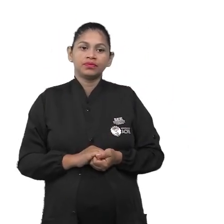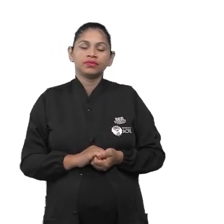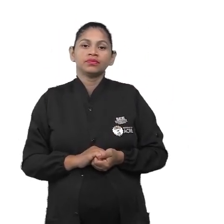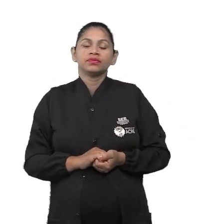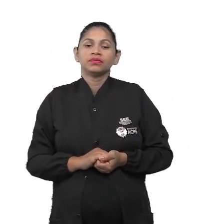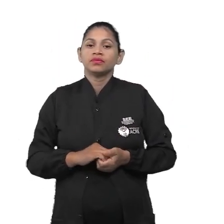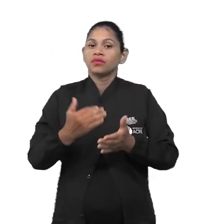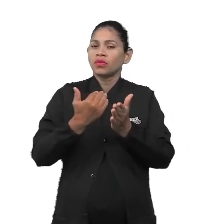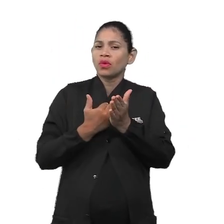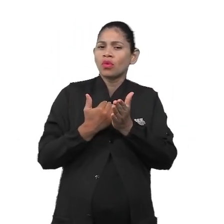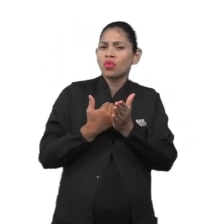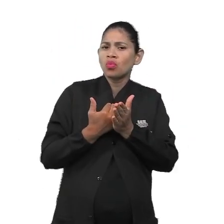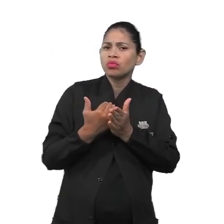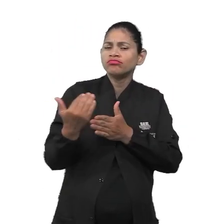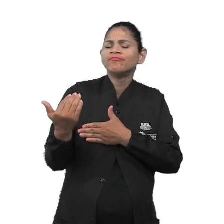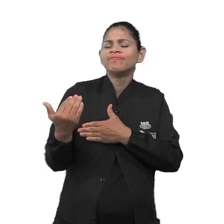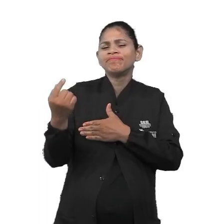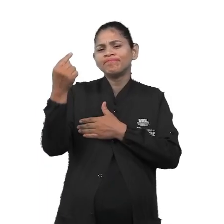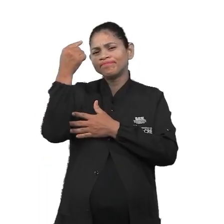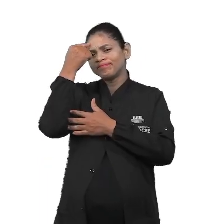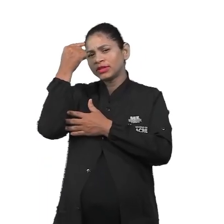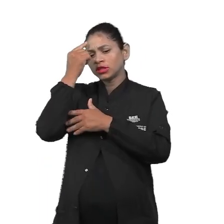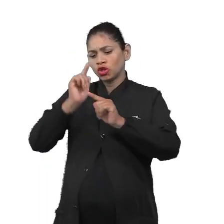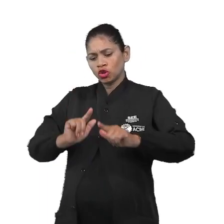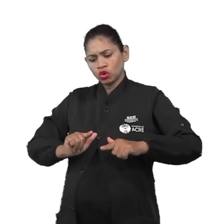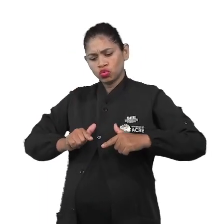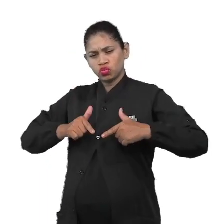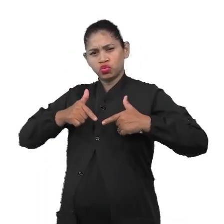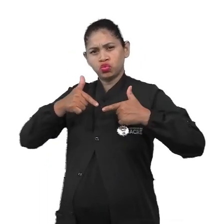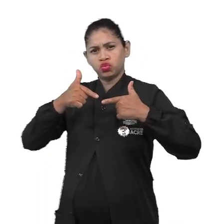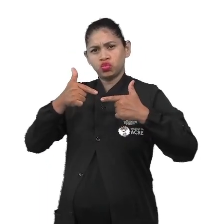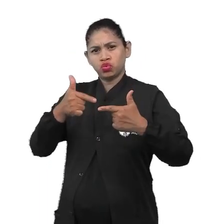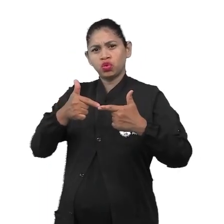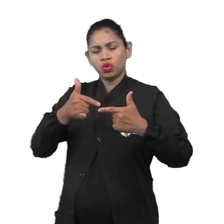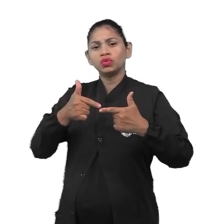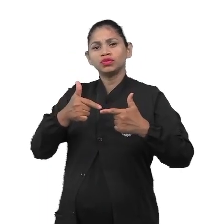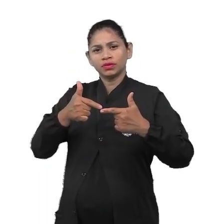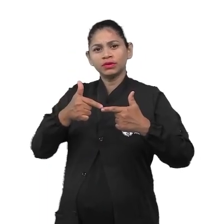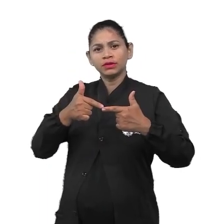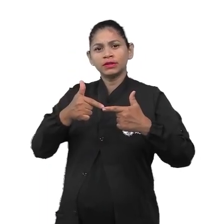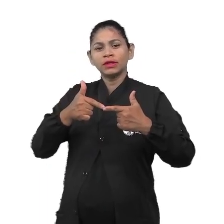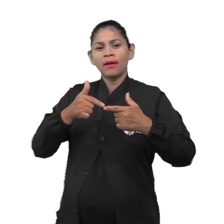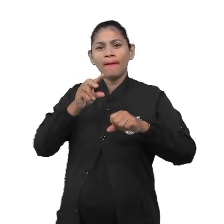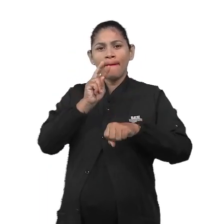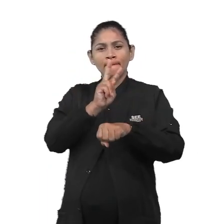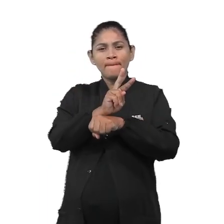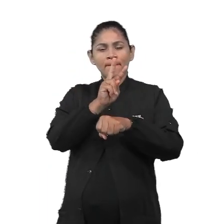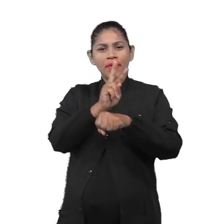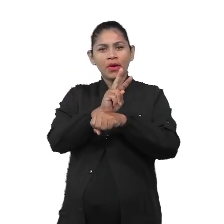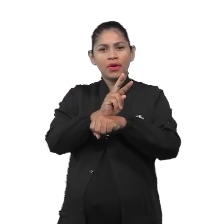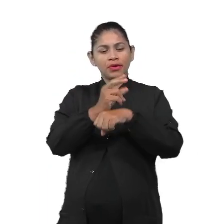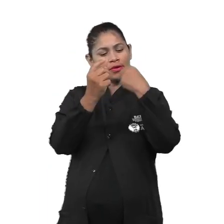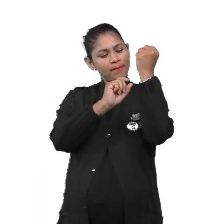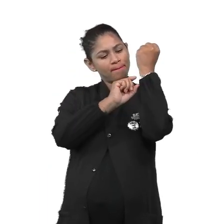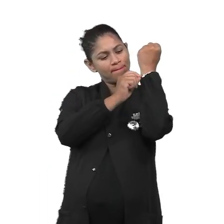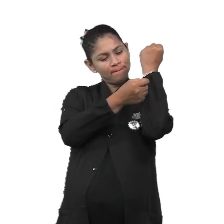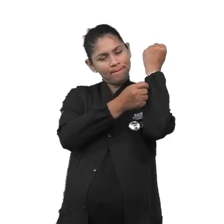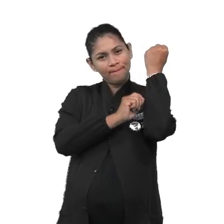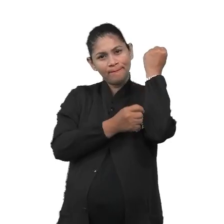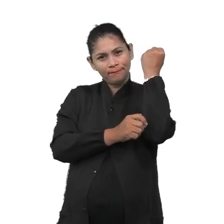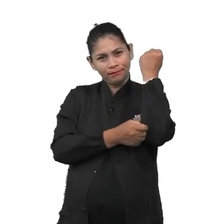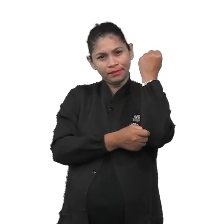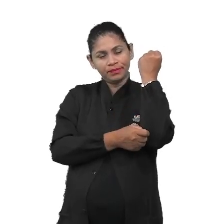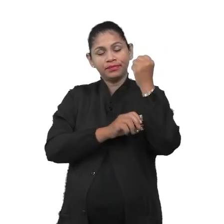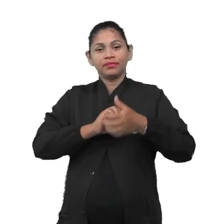começo, pensei que estivesse lutando para salvar seringueiras. Depois pensei que